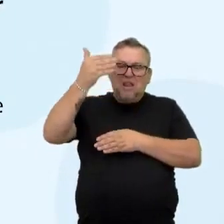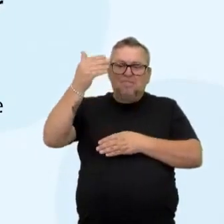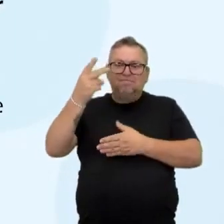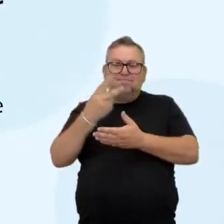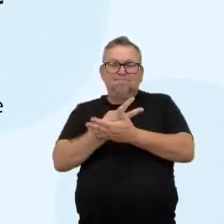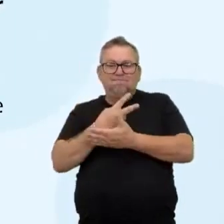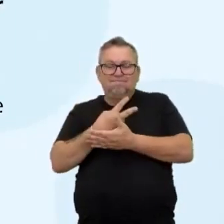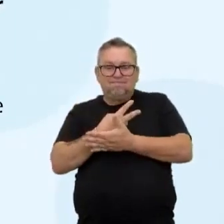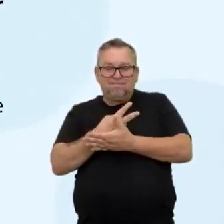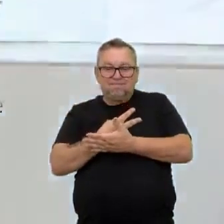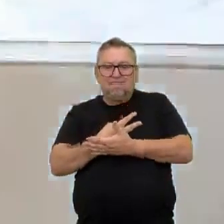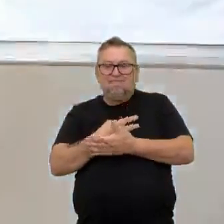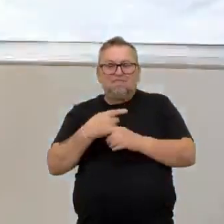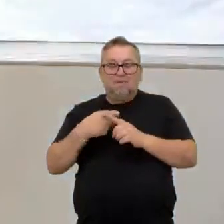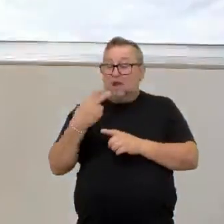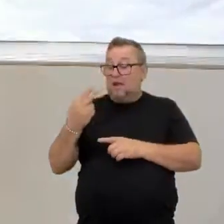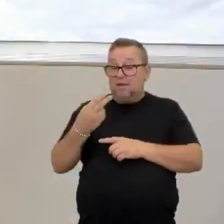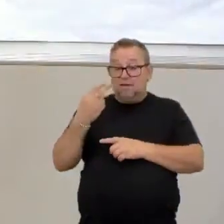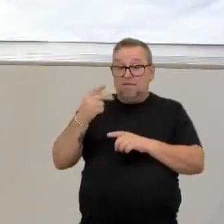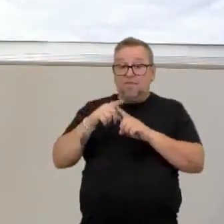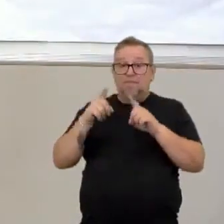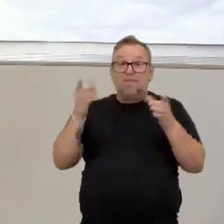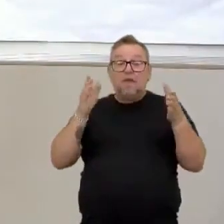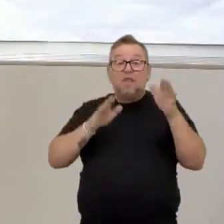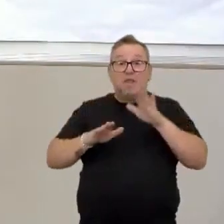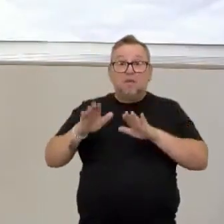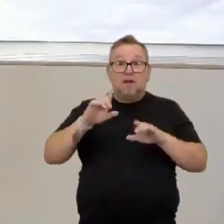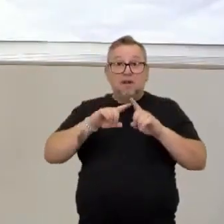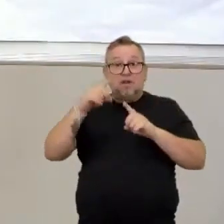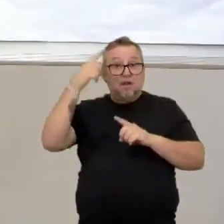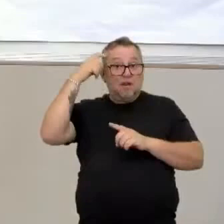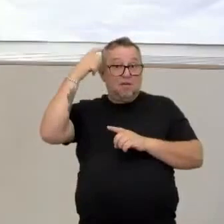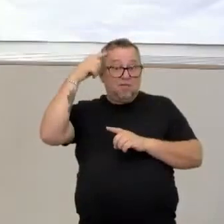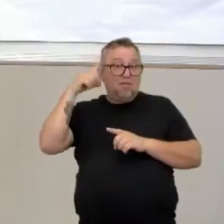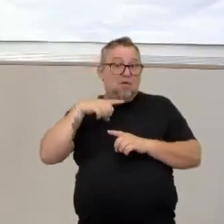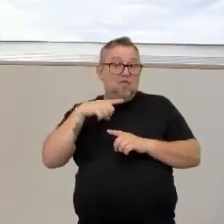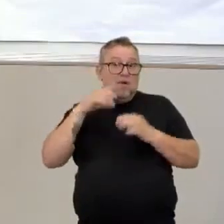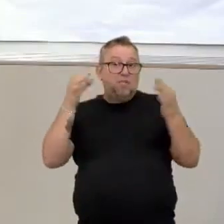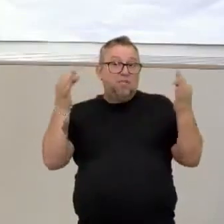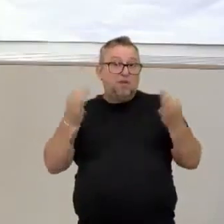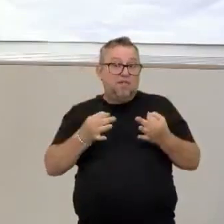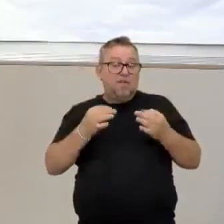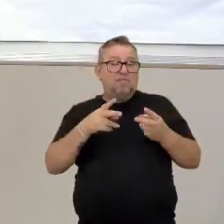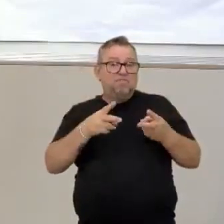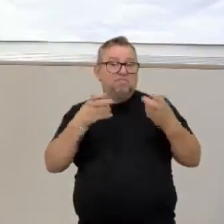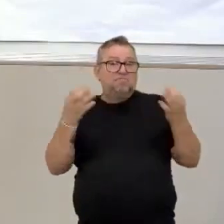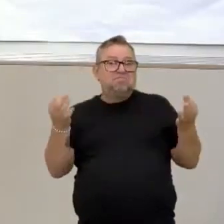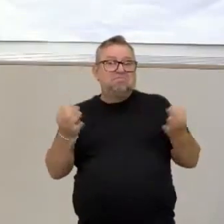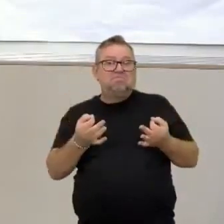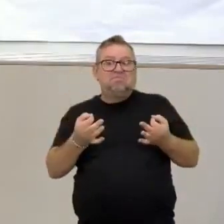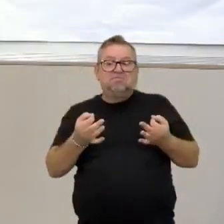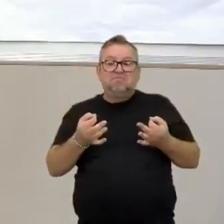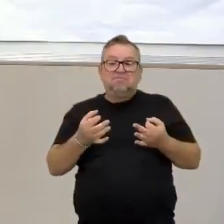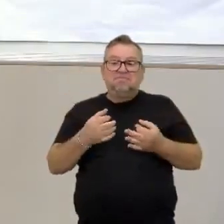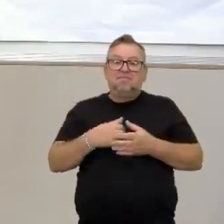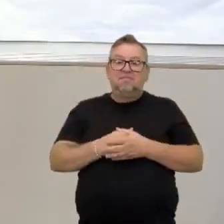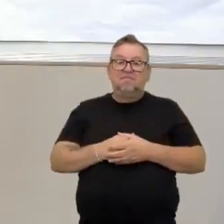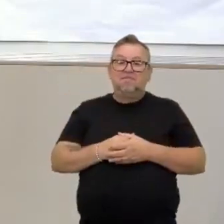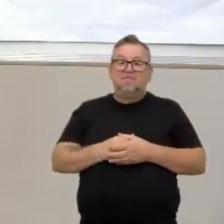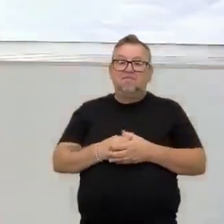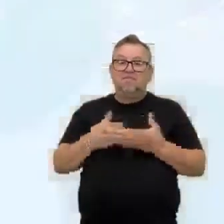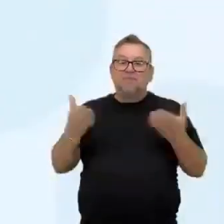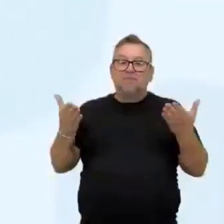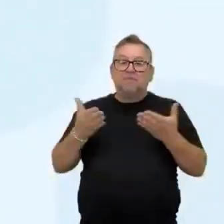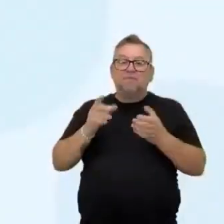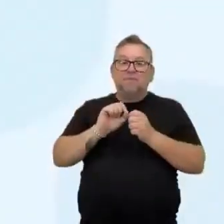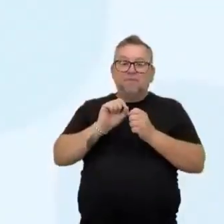falhas assim, aí vai ficar um negócio mais difícil, mas dependendo da sua criatividade, pode ficar um negócio, uma sacada muito boa. E agora, vamos lá,